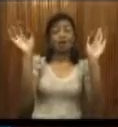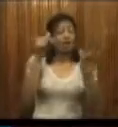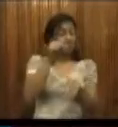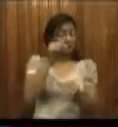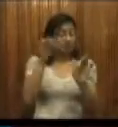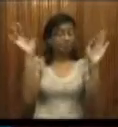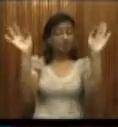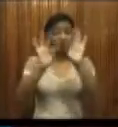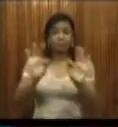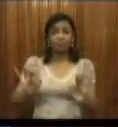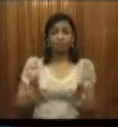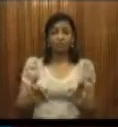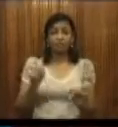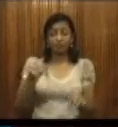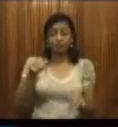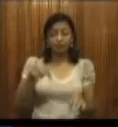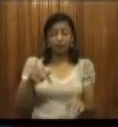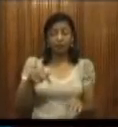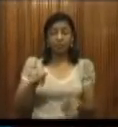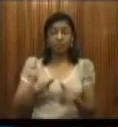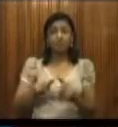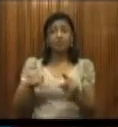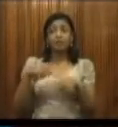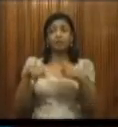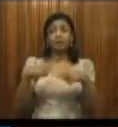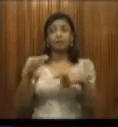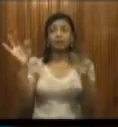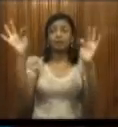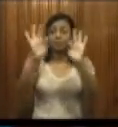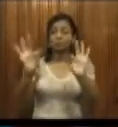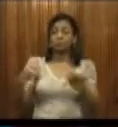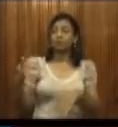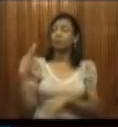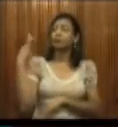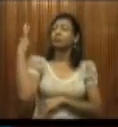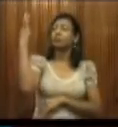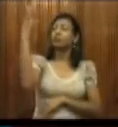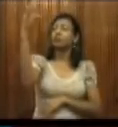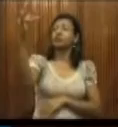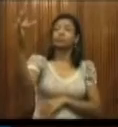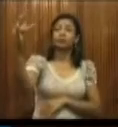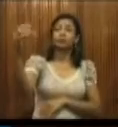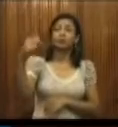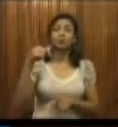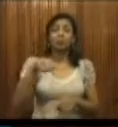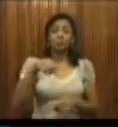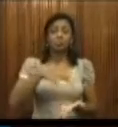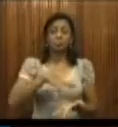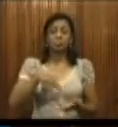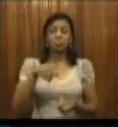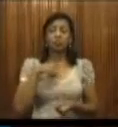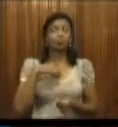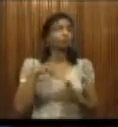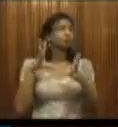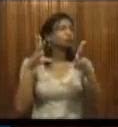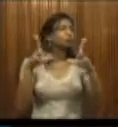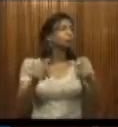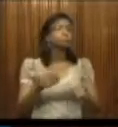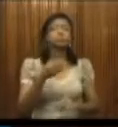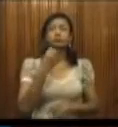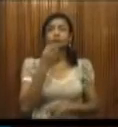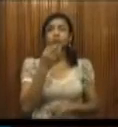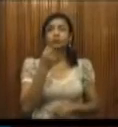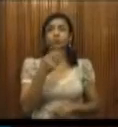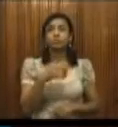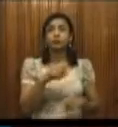Nós não diríamos isso? Esse homem foi feliz nessa vida porque teve tudo de bom que essa vida pudesse oferecer. E foi feliz na vida